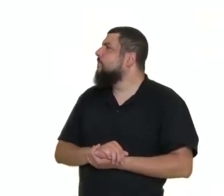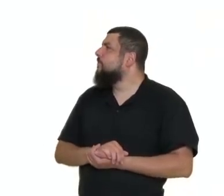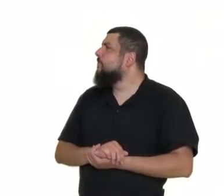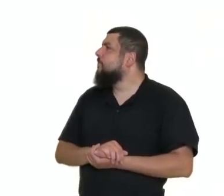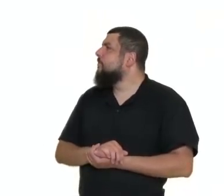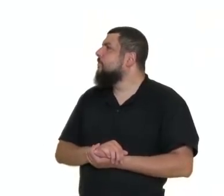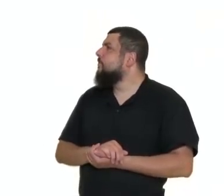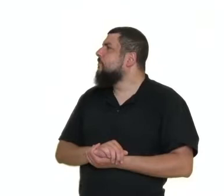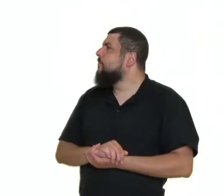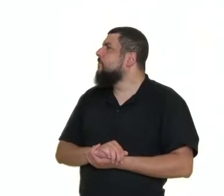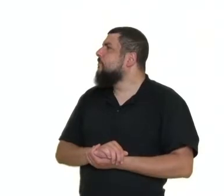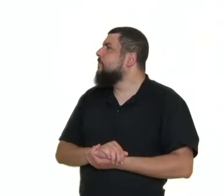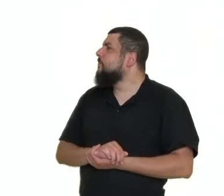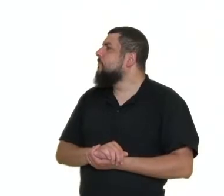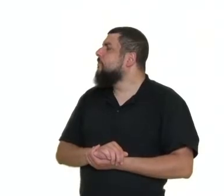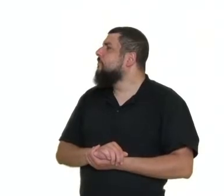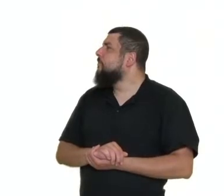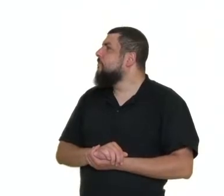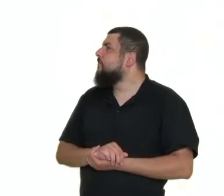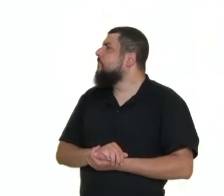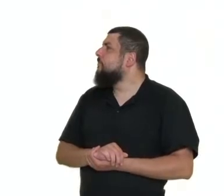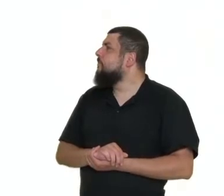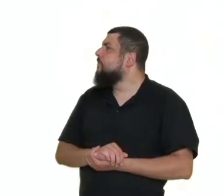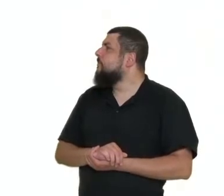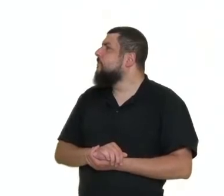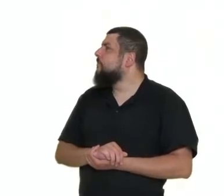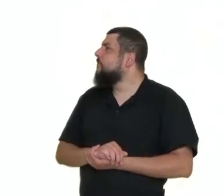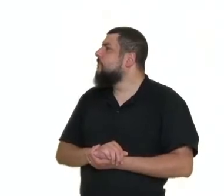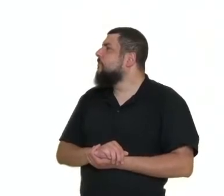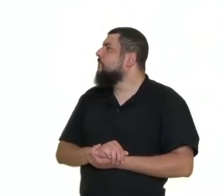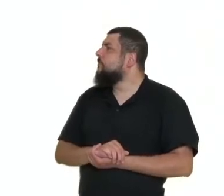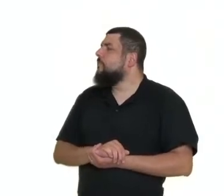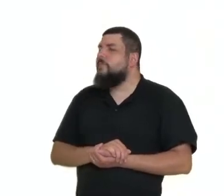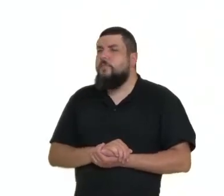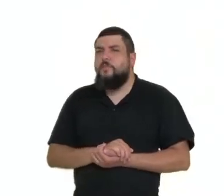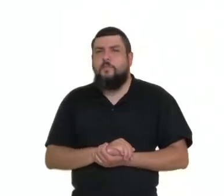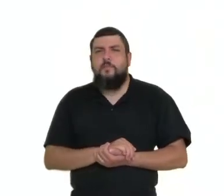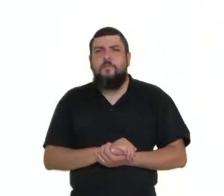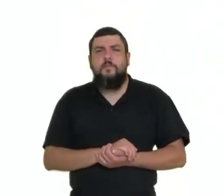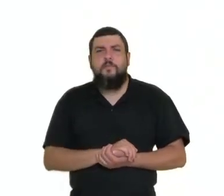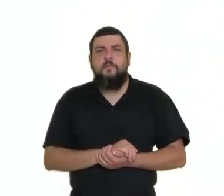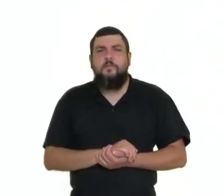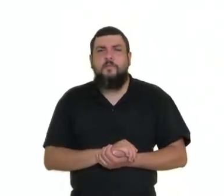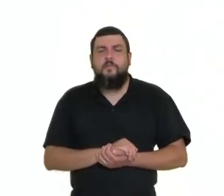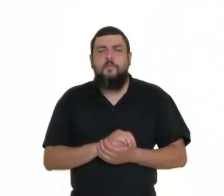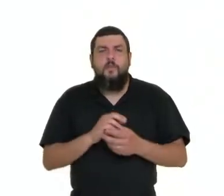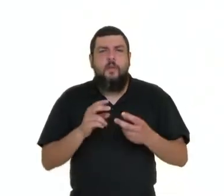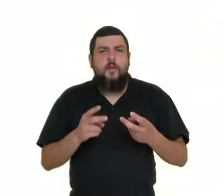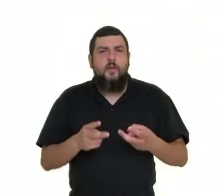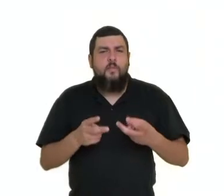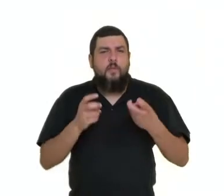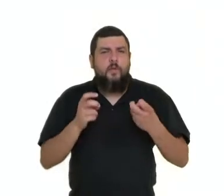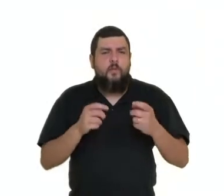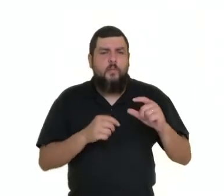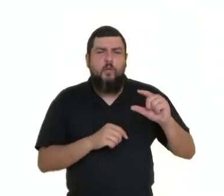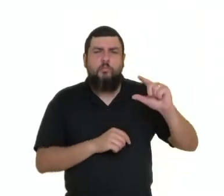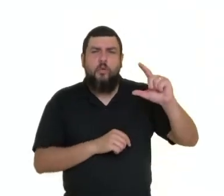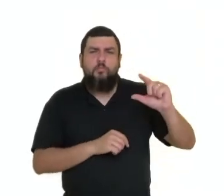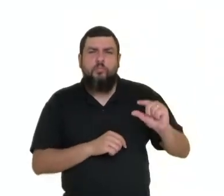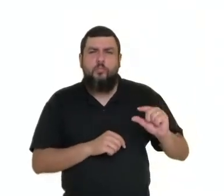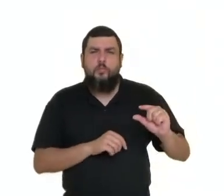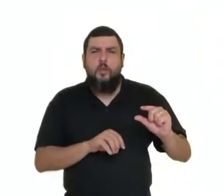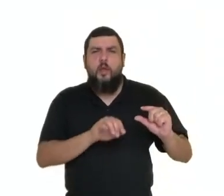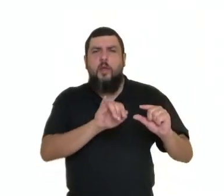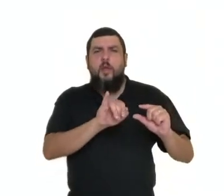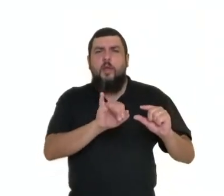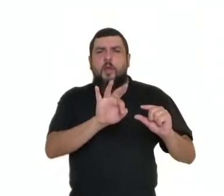maçanita e maçanota. Observe a terminação para o diminutivo aqui, ita, né?